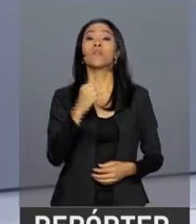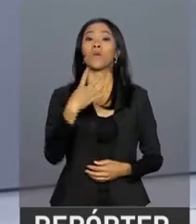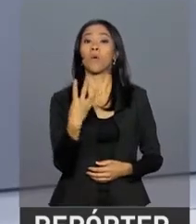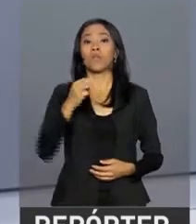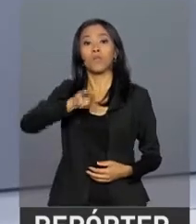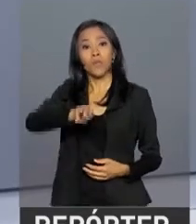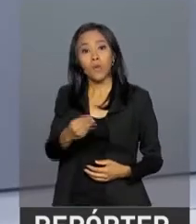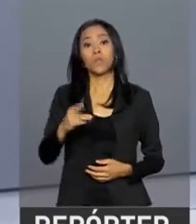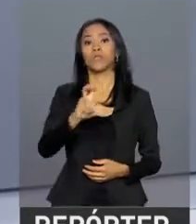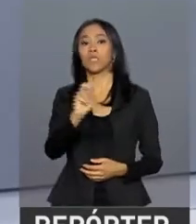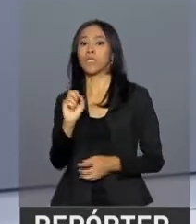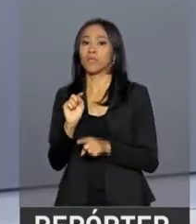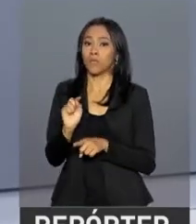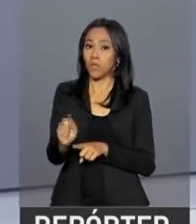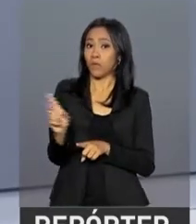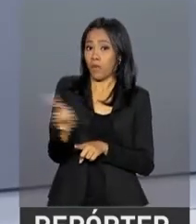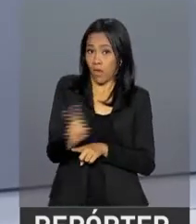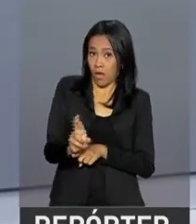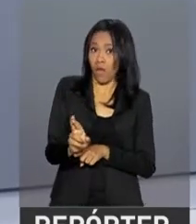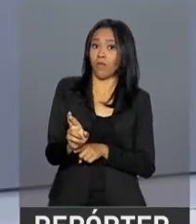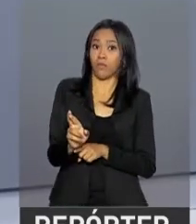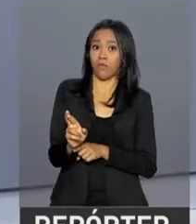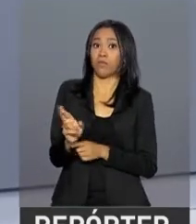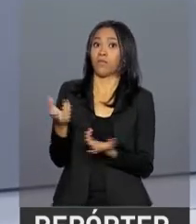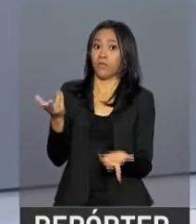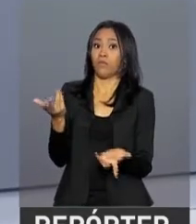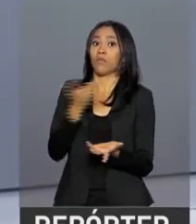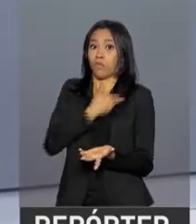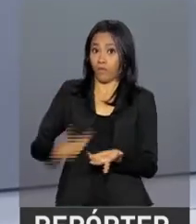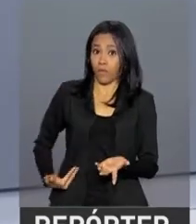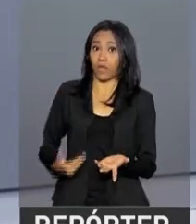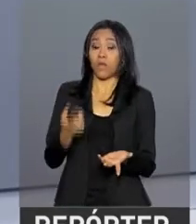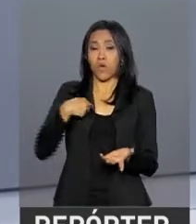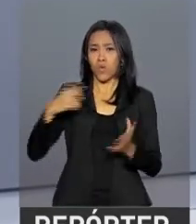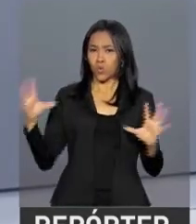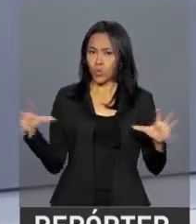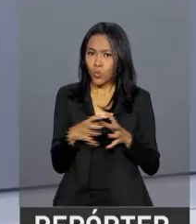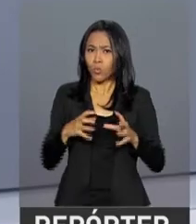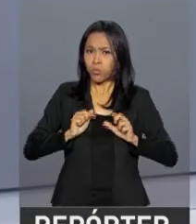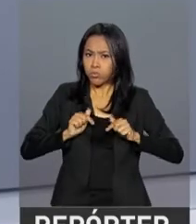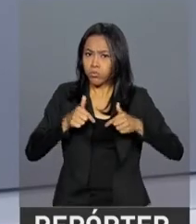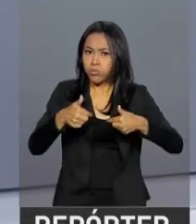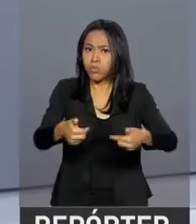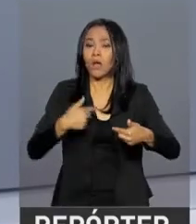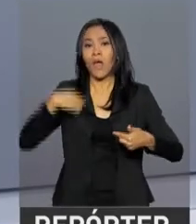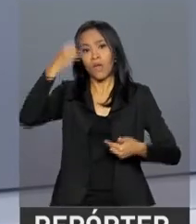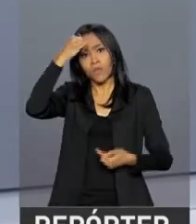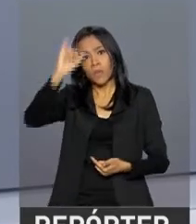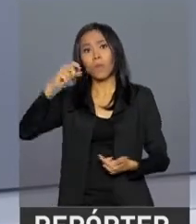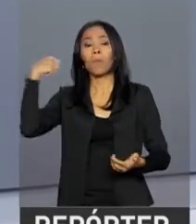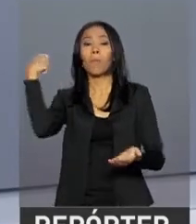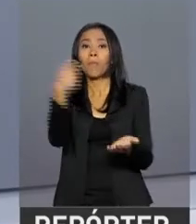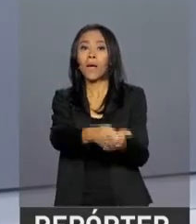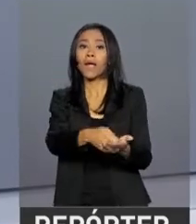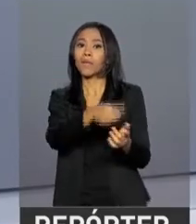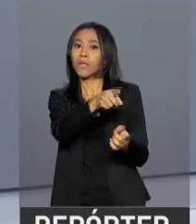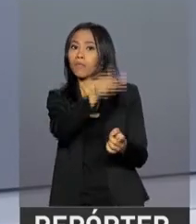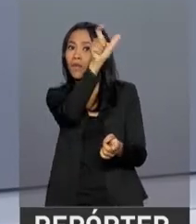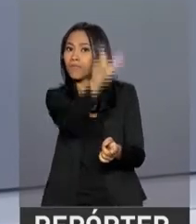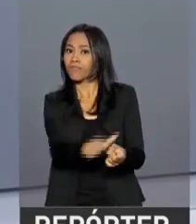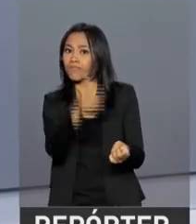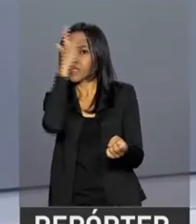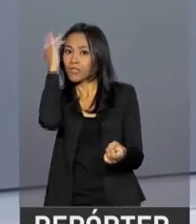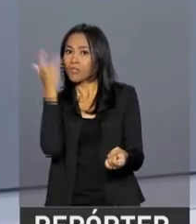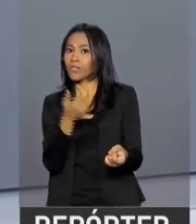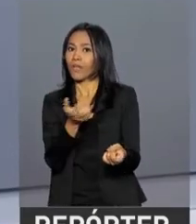quinhentos mil reais aos cofres públicos com uma força tarefa foi possível evitar o pagamento para supostos beneficiários com